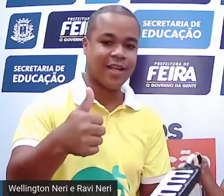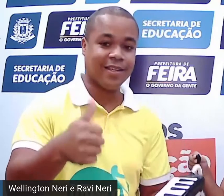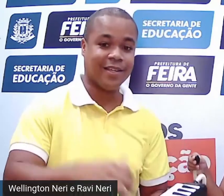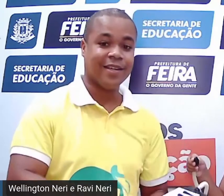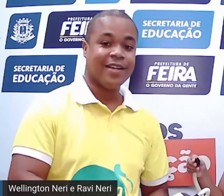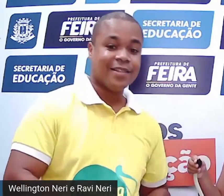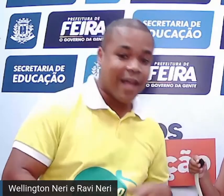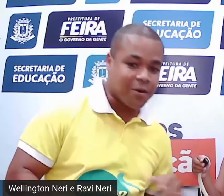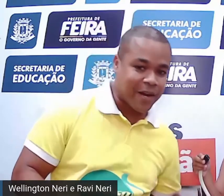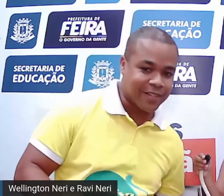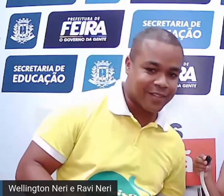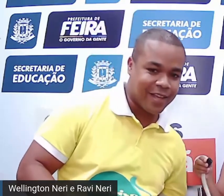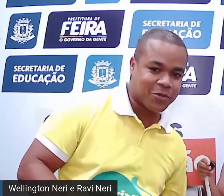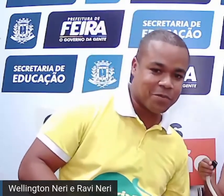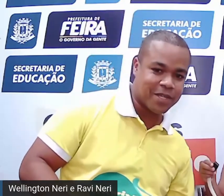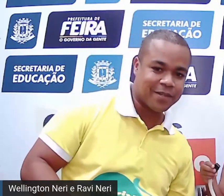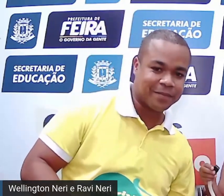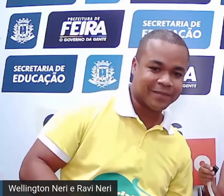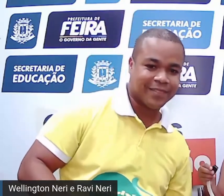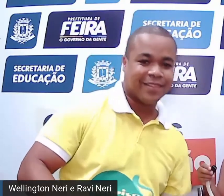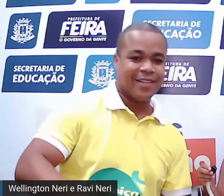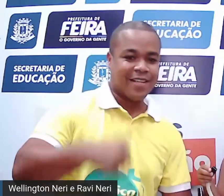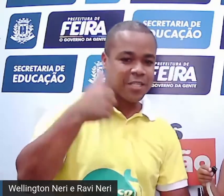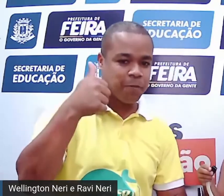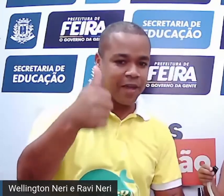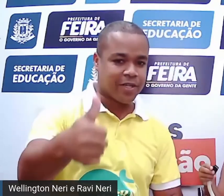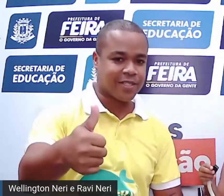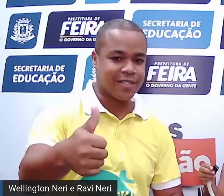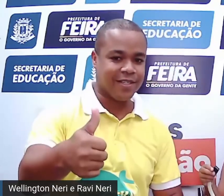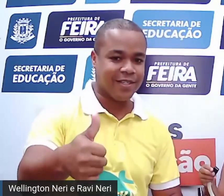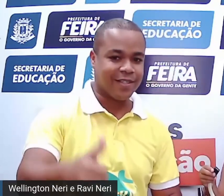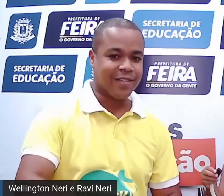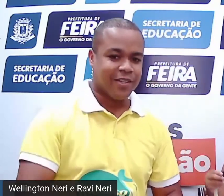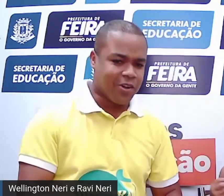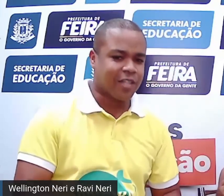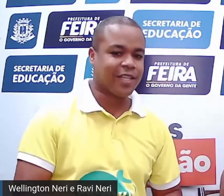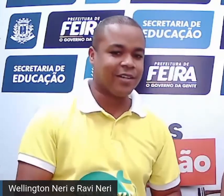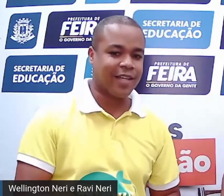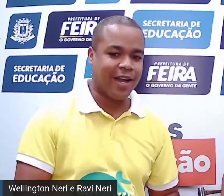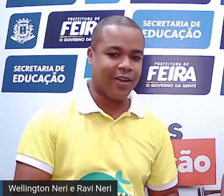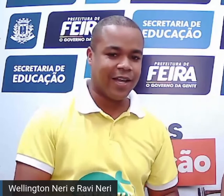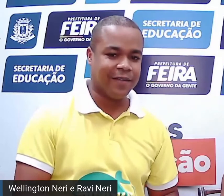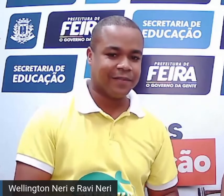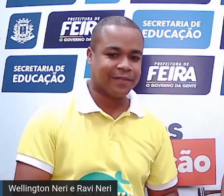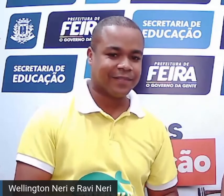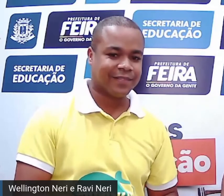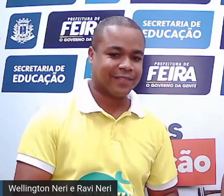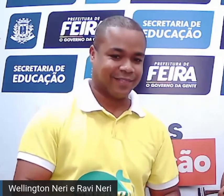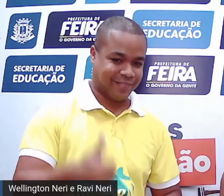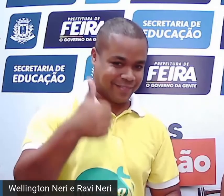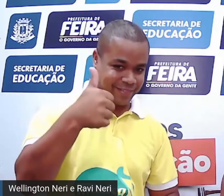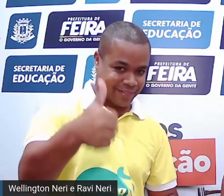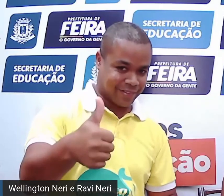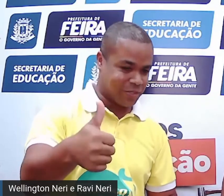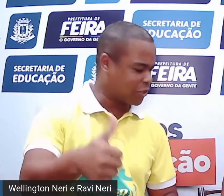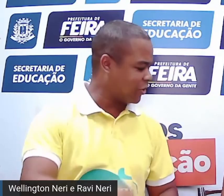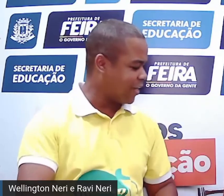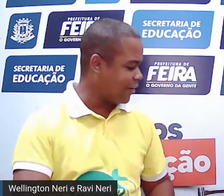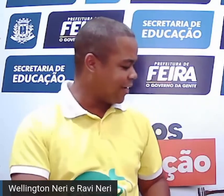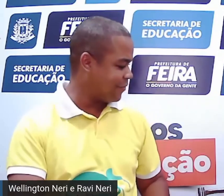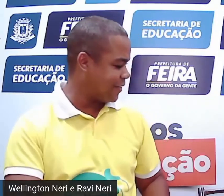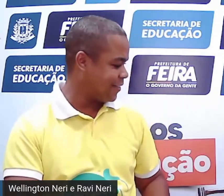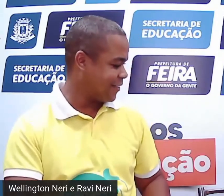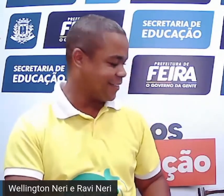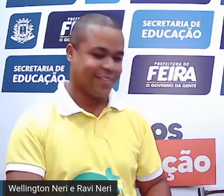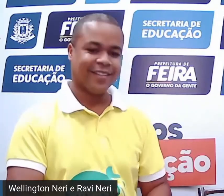Isso aí! Deram para entender, turminha? Espero que sim. Gostaram da aula? Gostou da